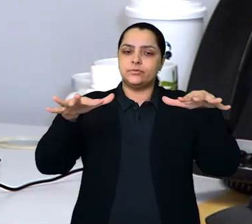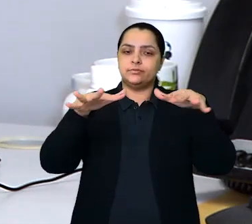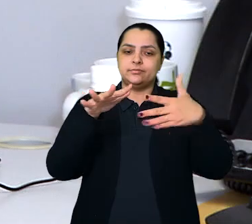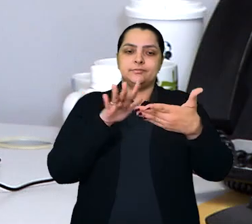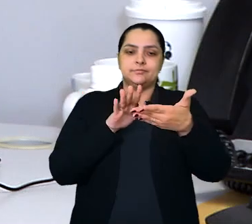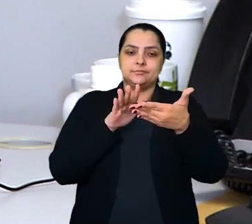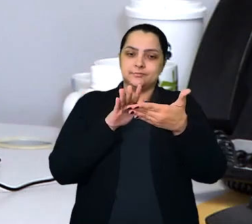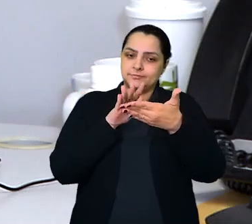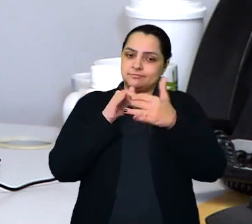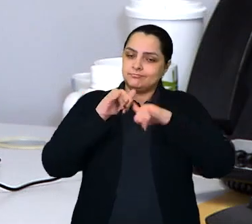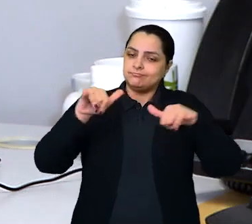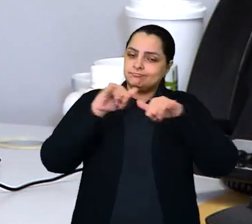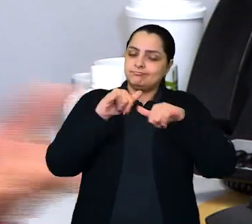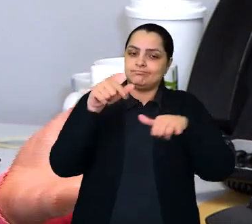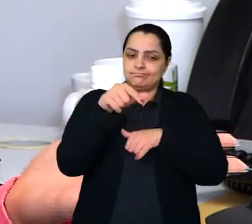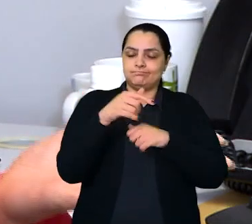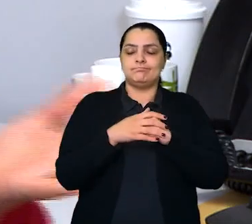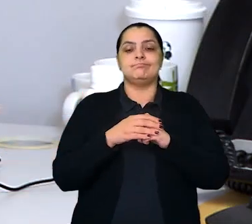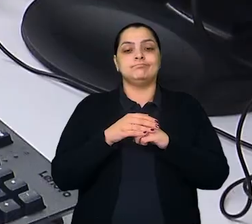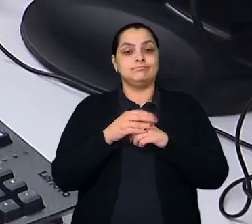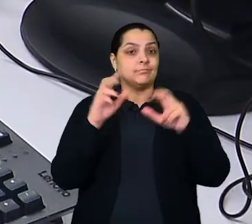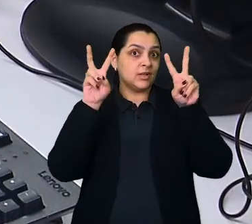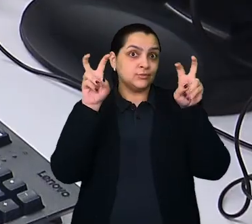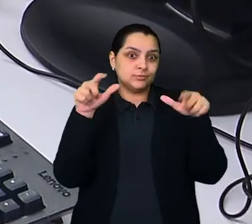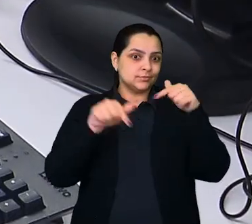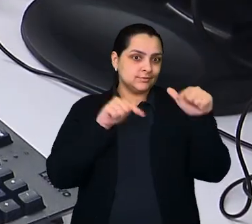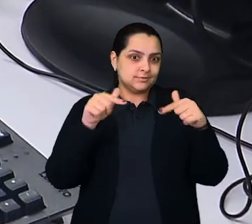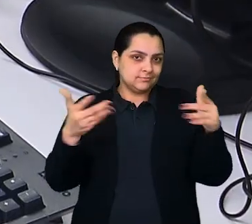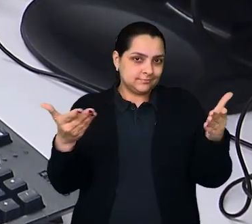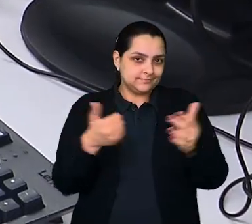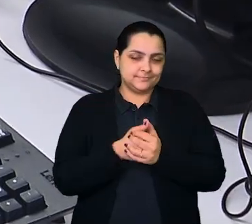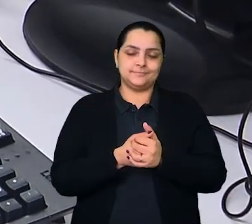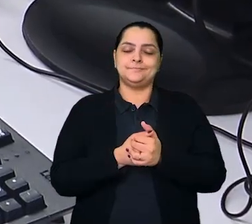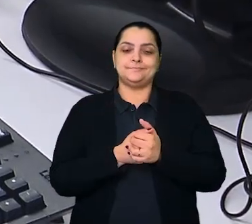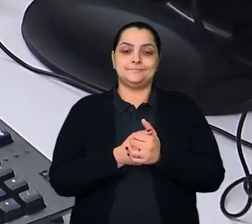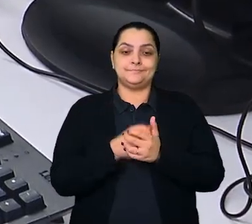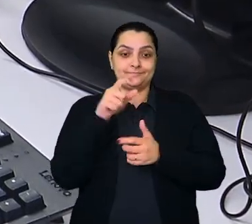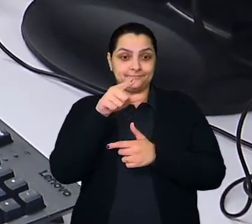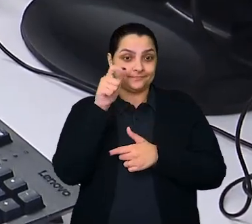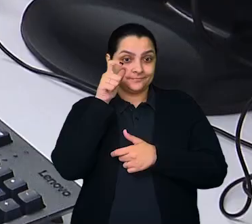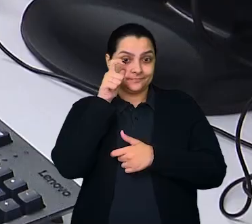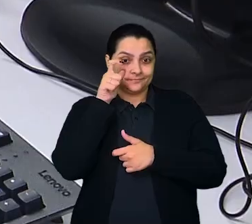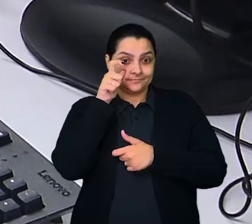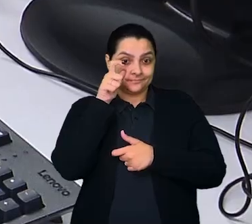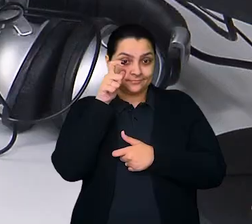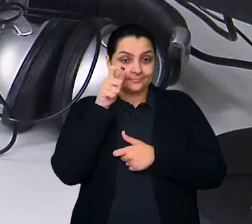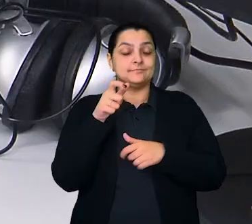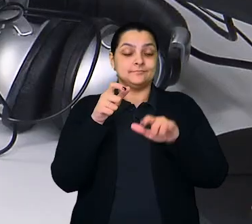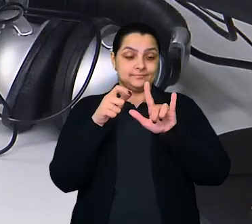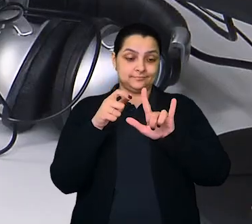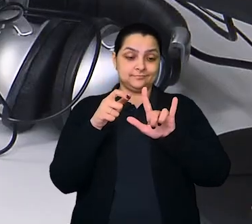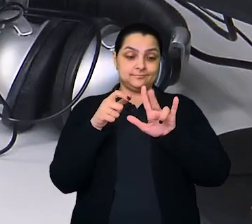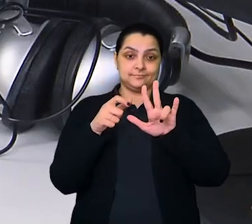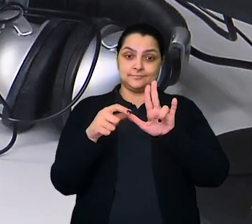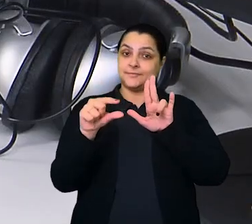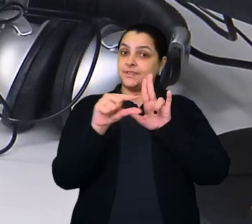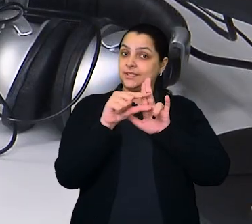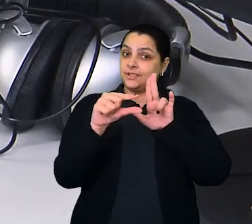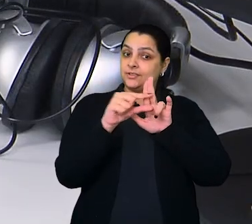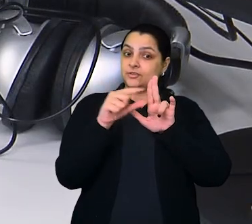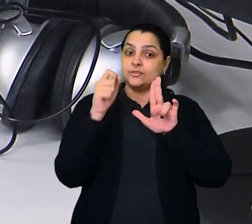publicado nessa rede, onde o assunto é trabalho. Quem acompanha a página do TST no LinkedIn tem acesso